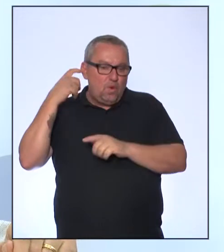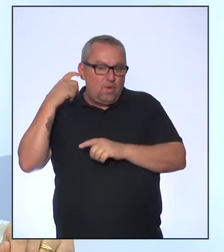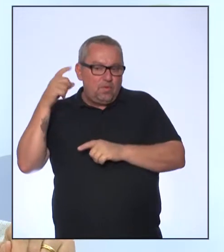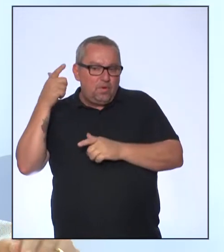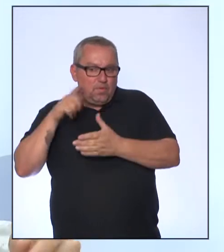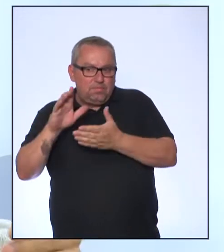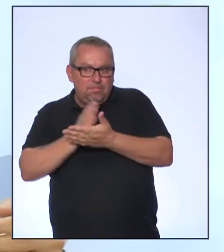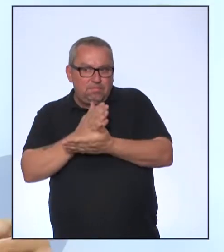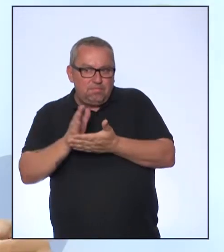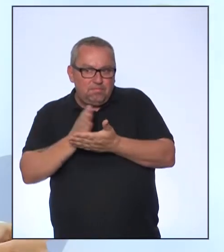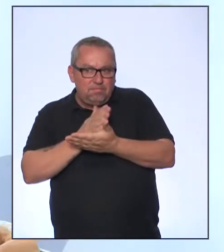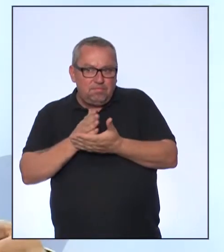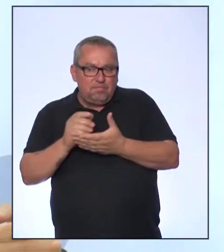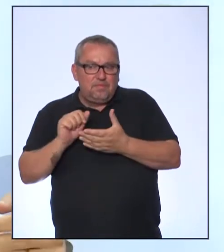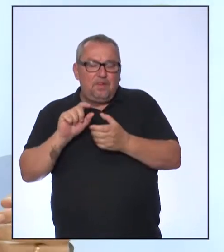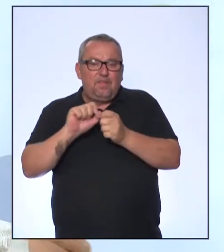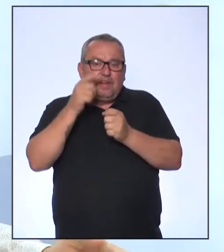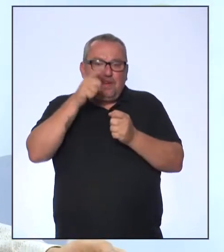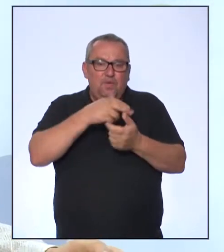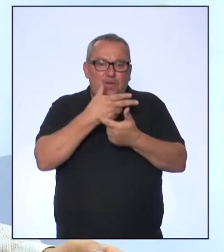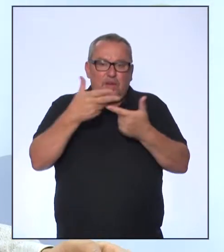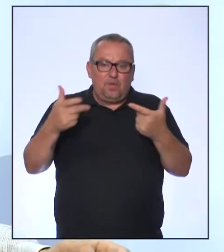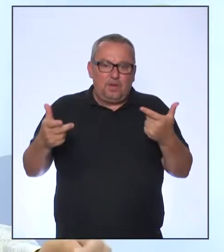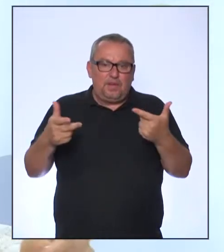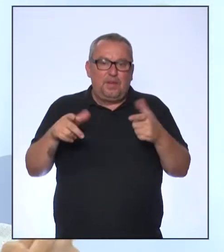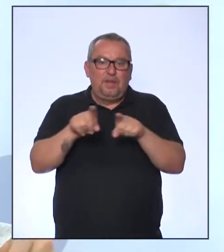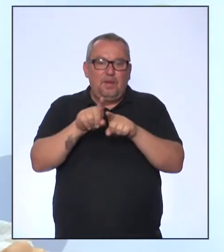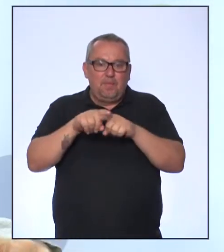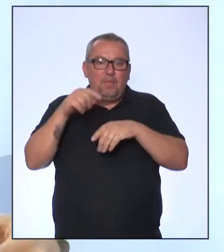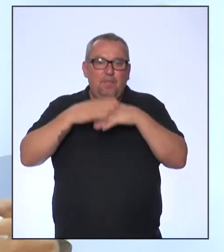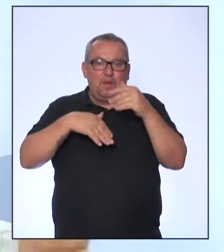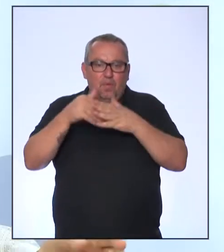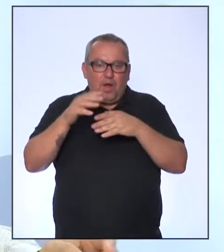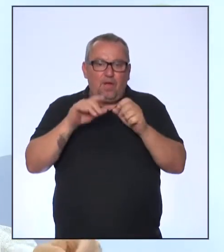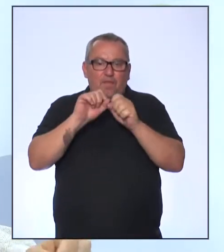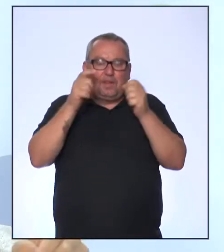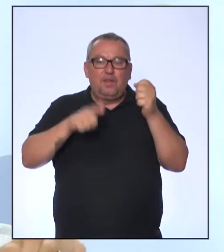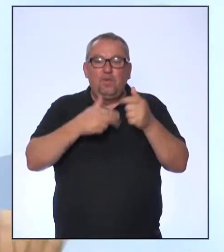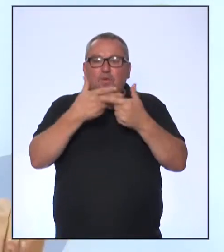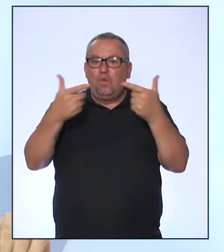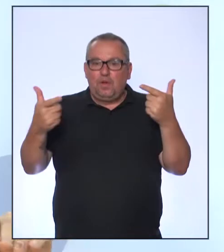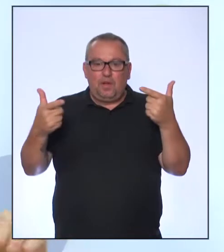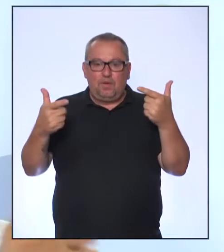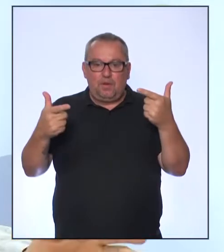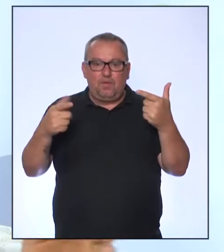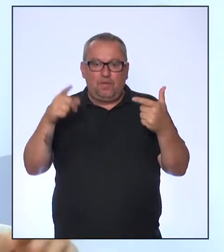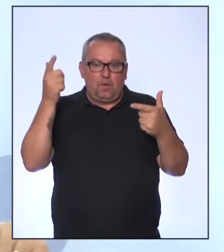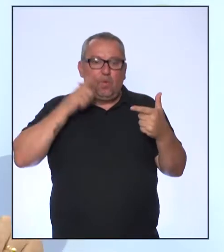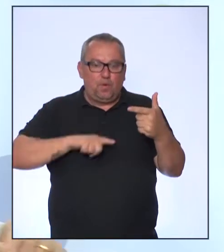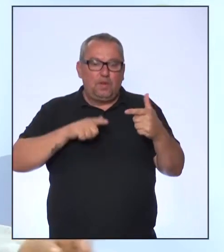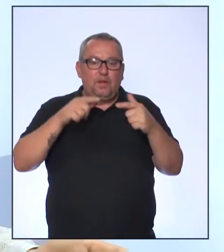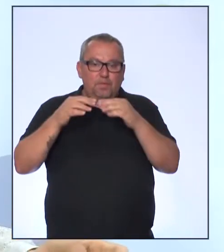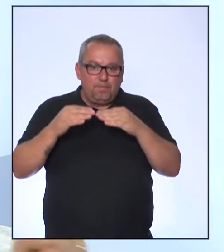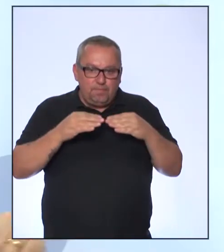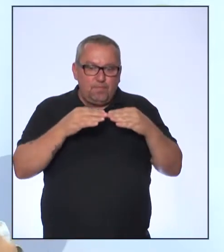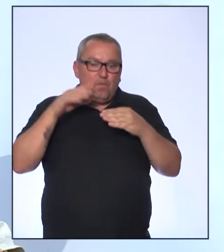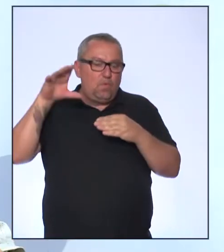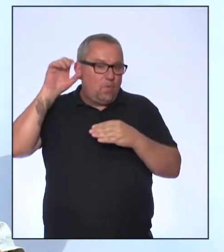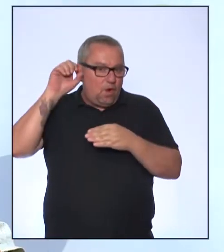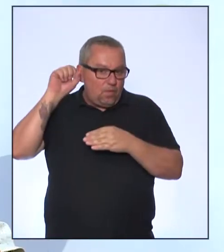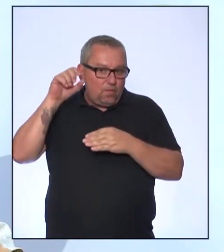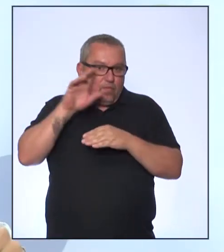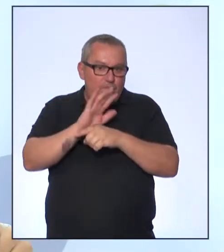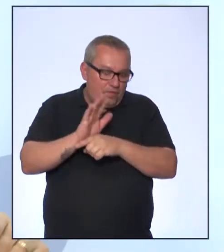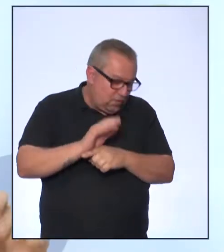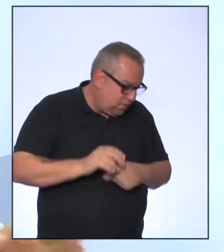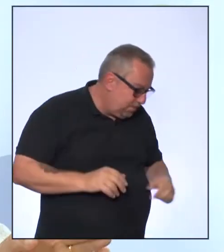essa atenção ouvindo áudio, executando uma tarefa manual, fazendo qualquer outra coisa, você consegue conciliar tanto o áudio quanto o